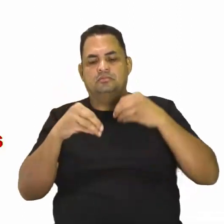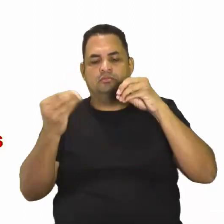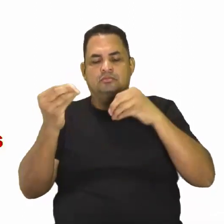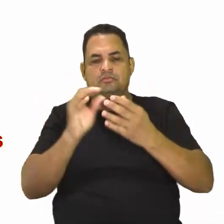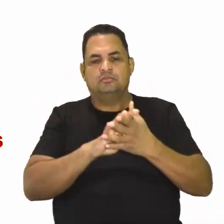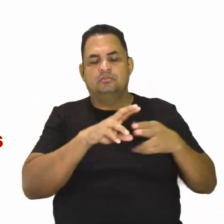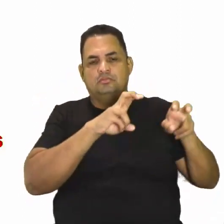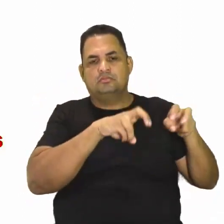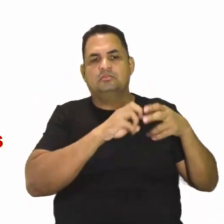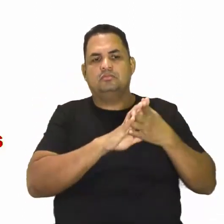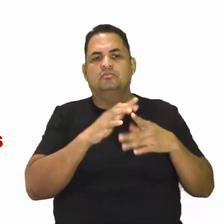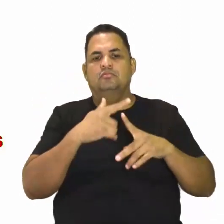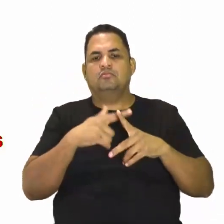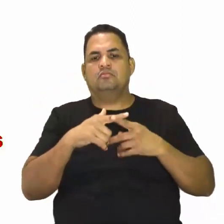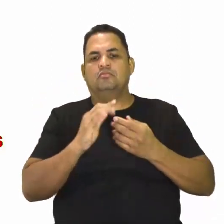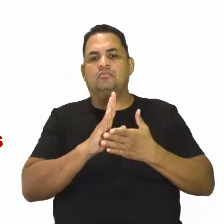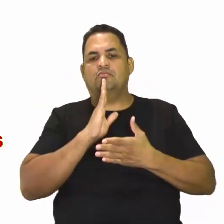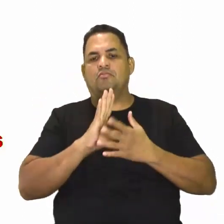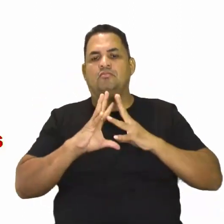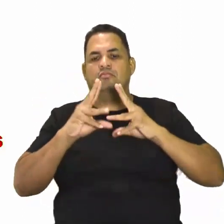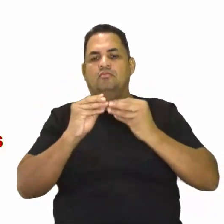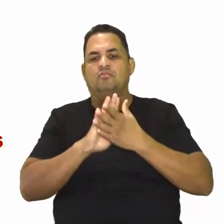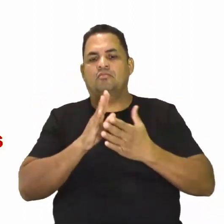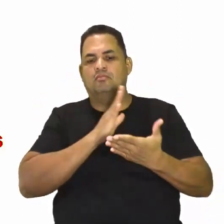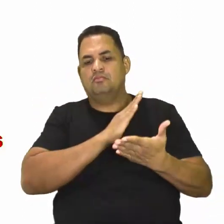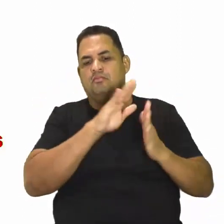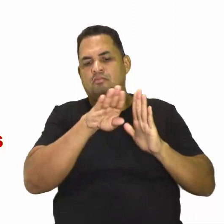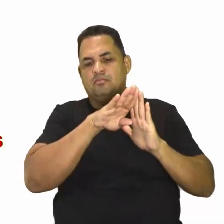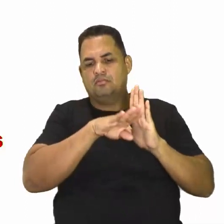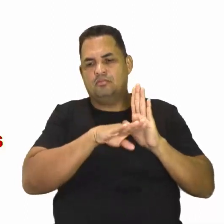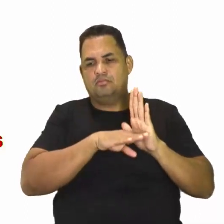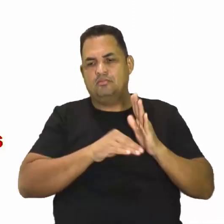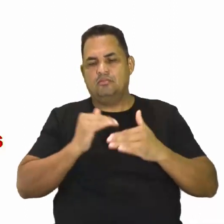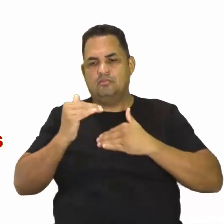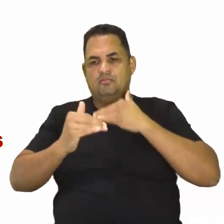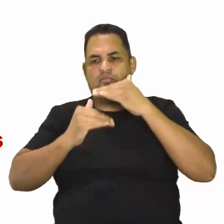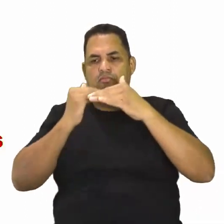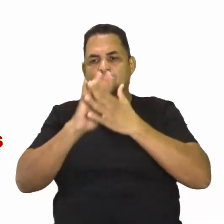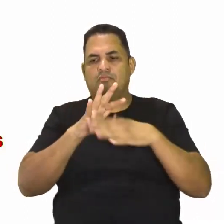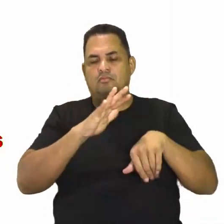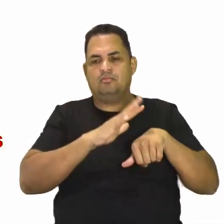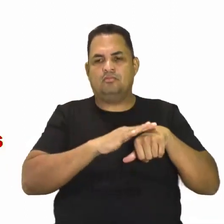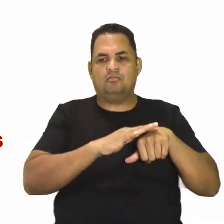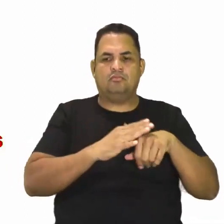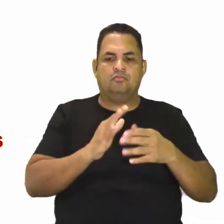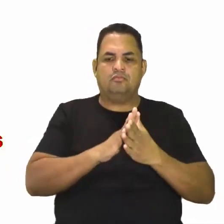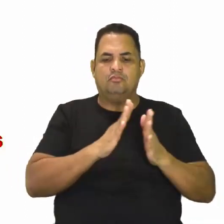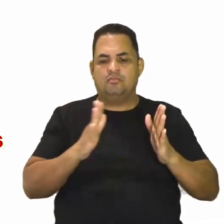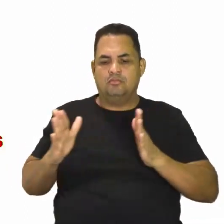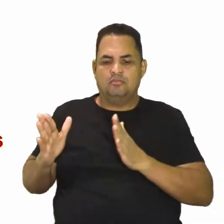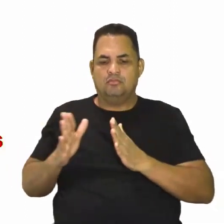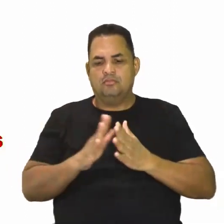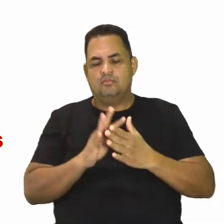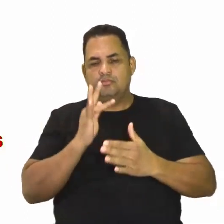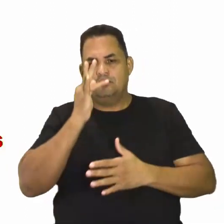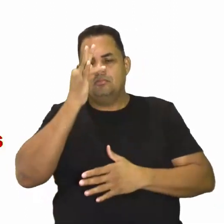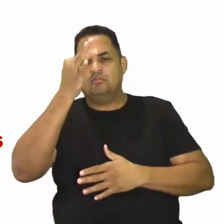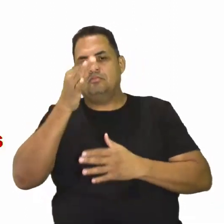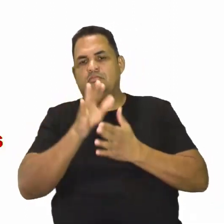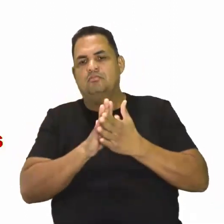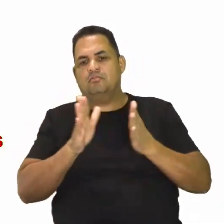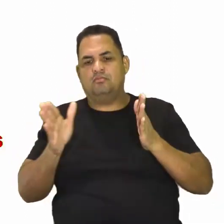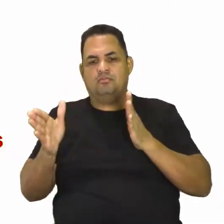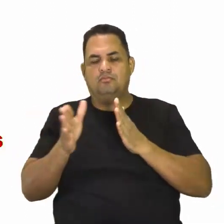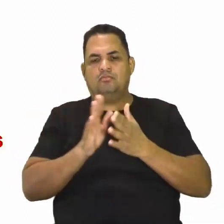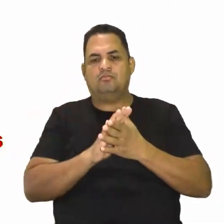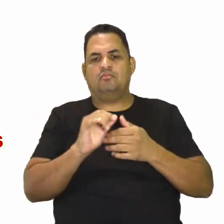porque você conhece todos os processos de desenvolvimento, doenças, épocas de floração, épocas